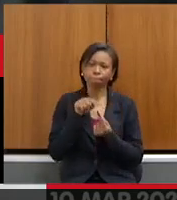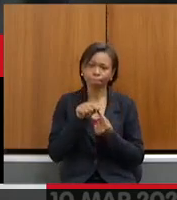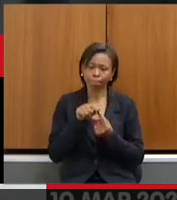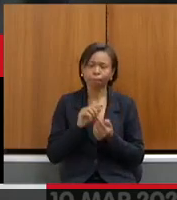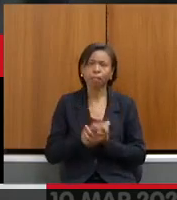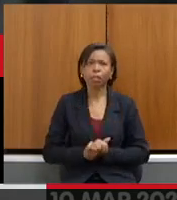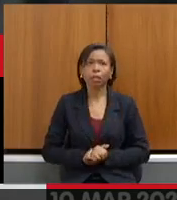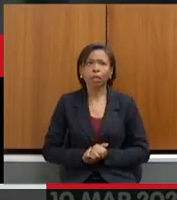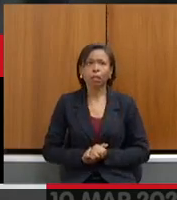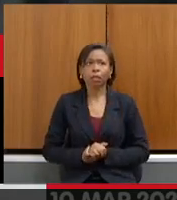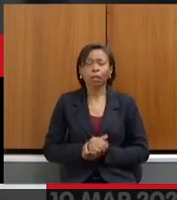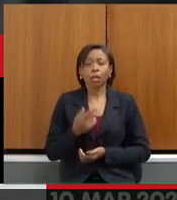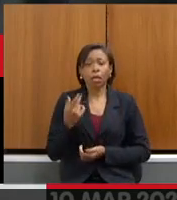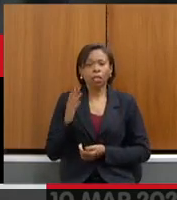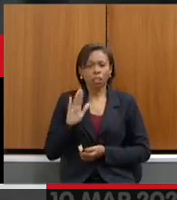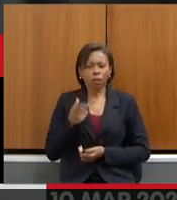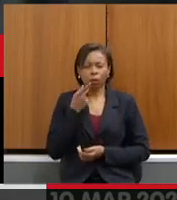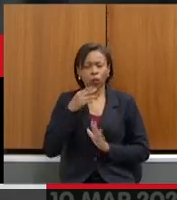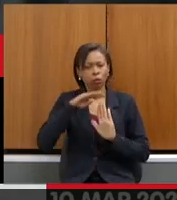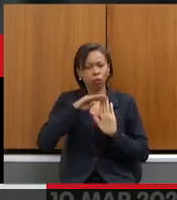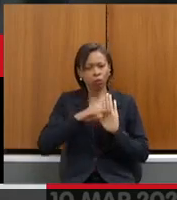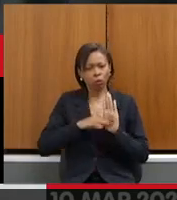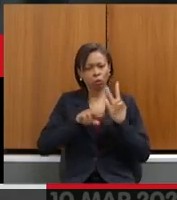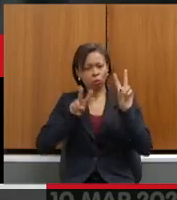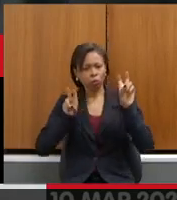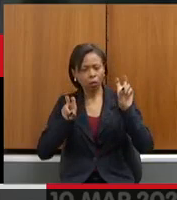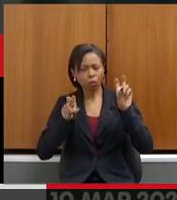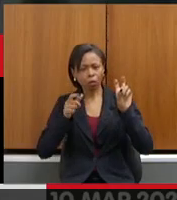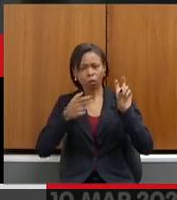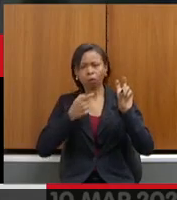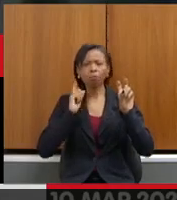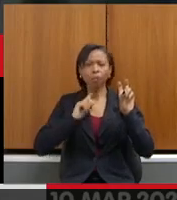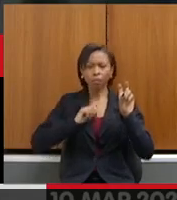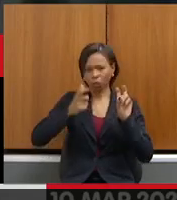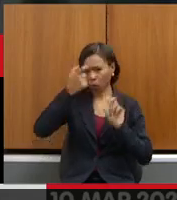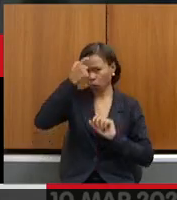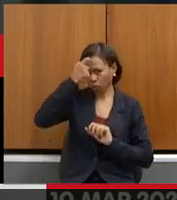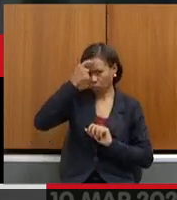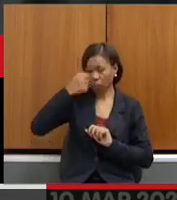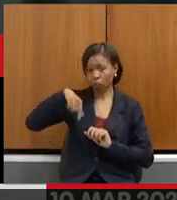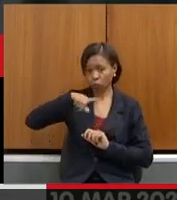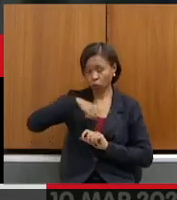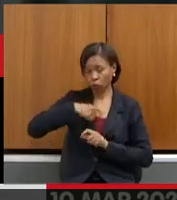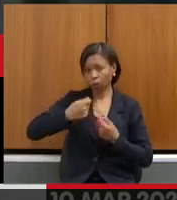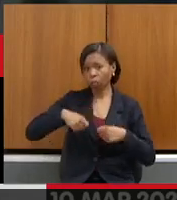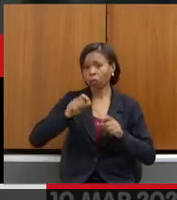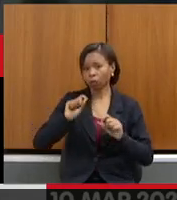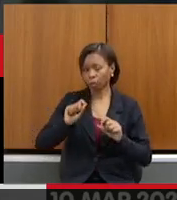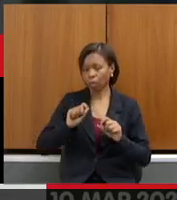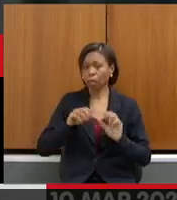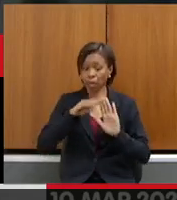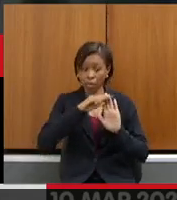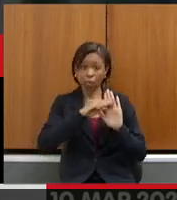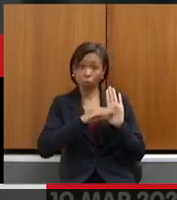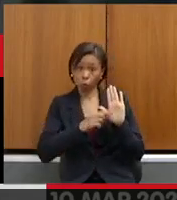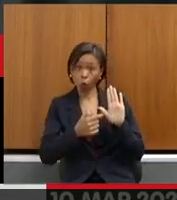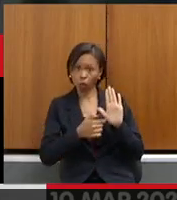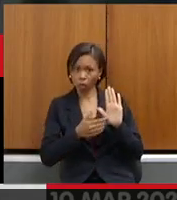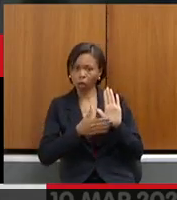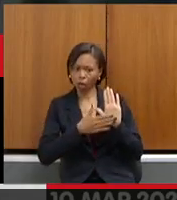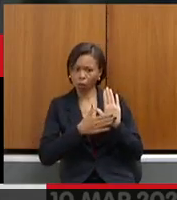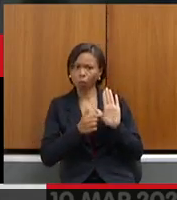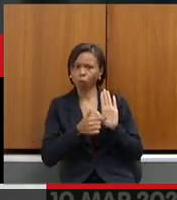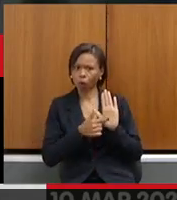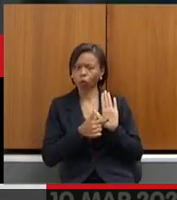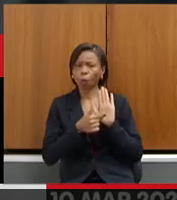nós falamos a respeito do Minas consciente eu acho que tem que ficar atento o Minas conscientes e ele avalia situação epidemiológica